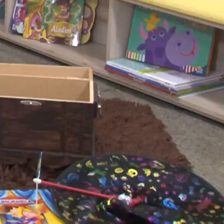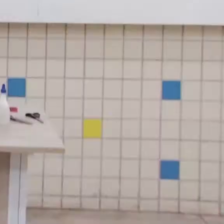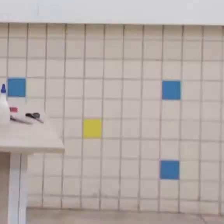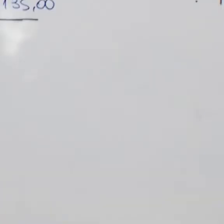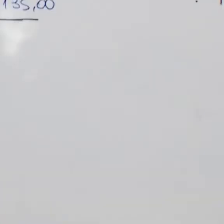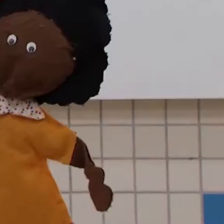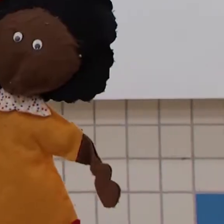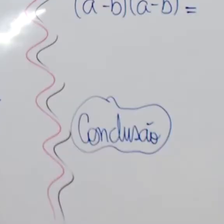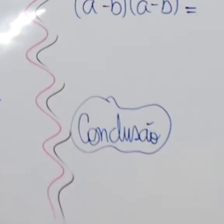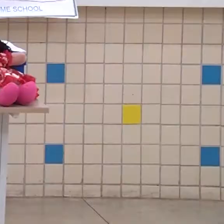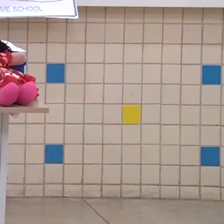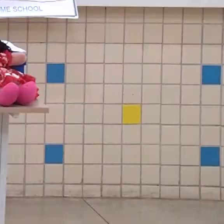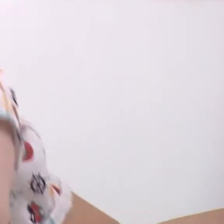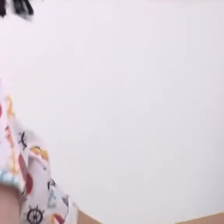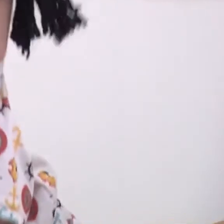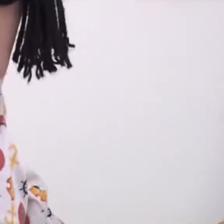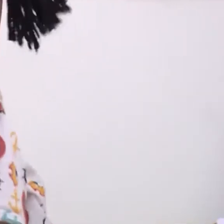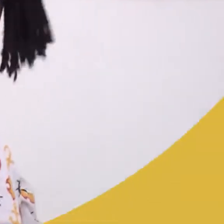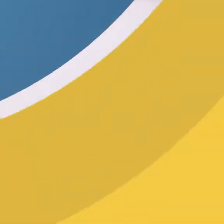E